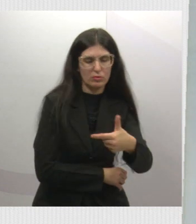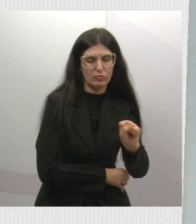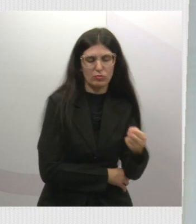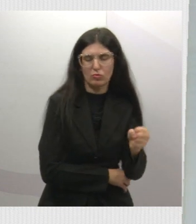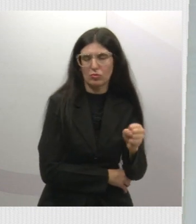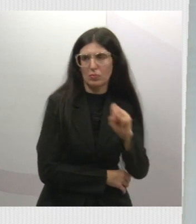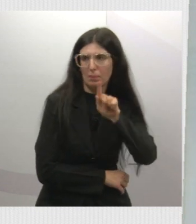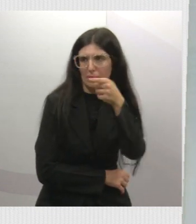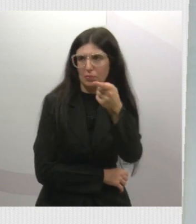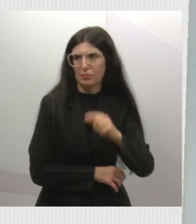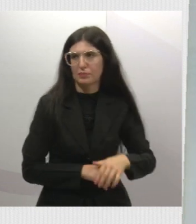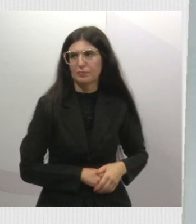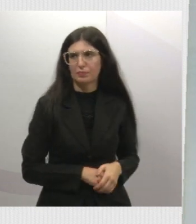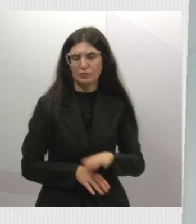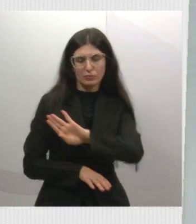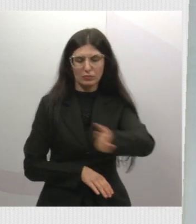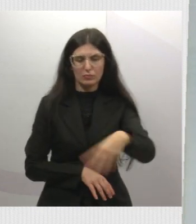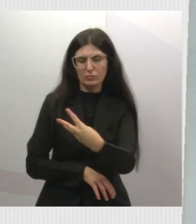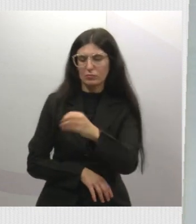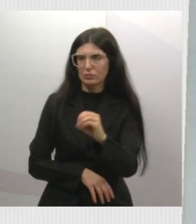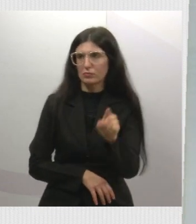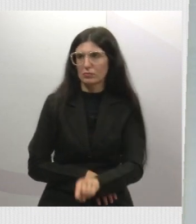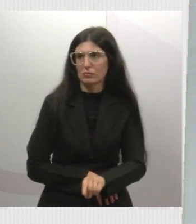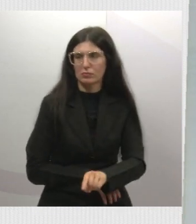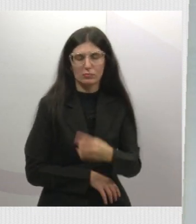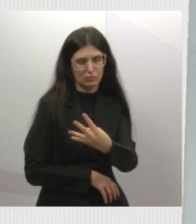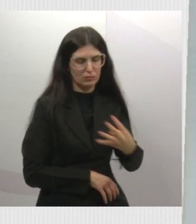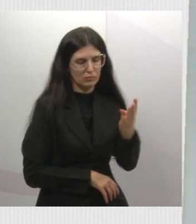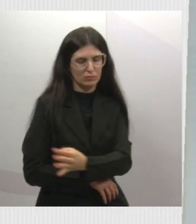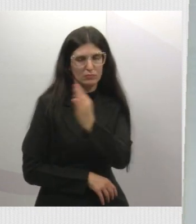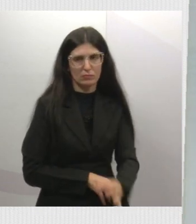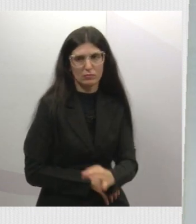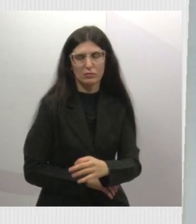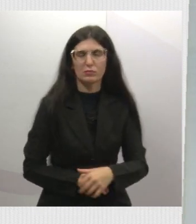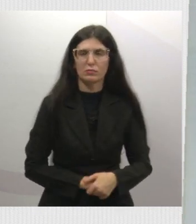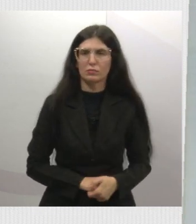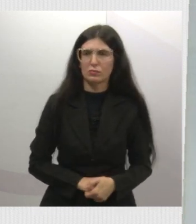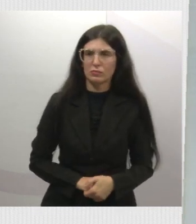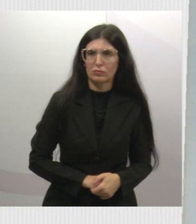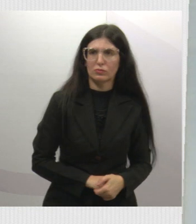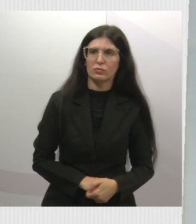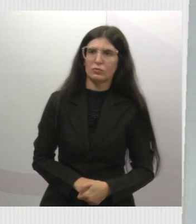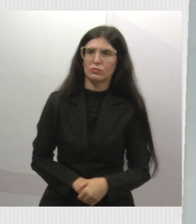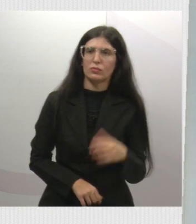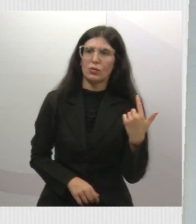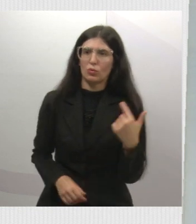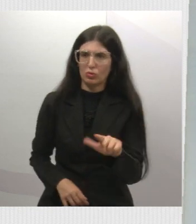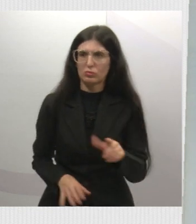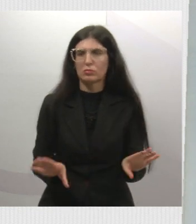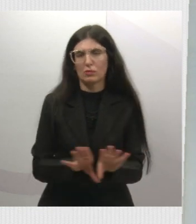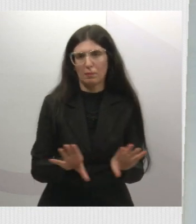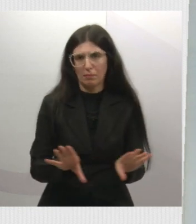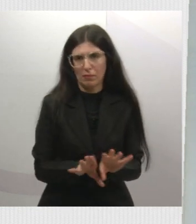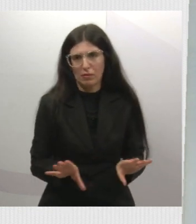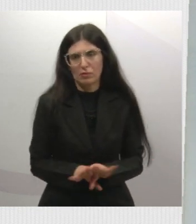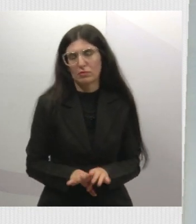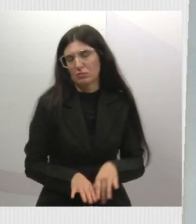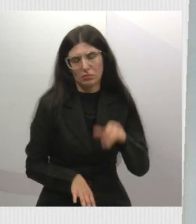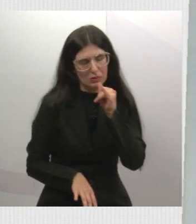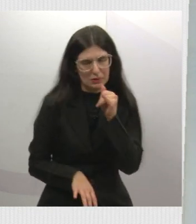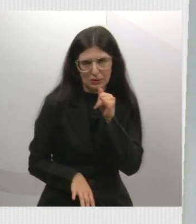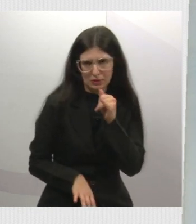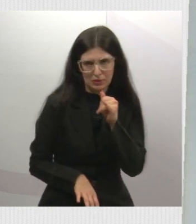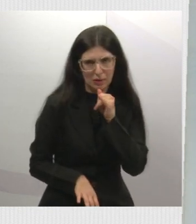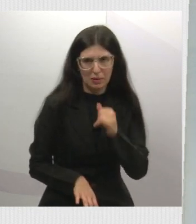3.928.000, chegando ao percentual de 30,44%, e outras despesas correntes, como, por exemplo, serviço de